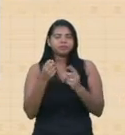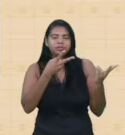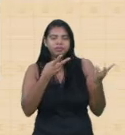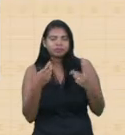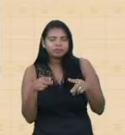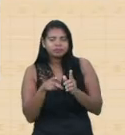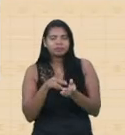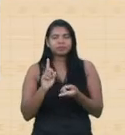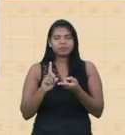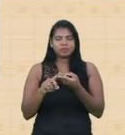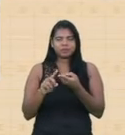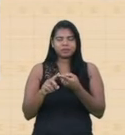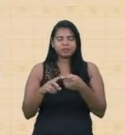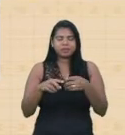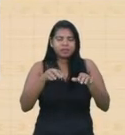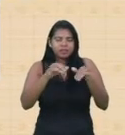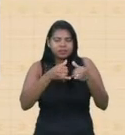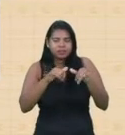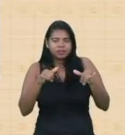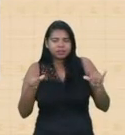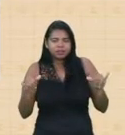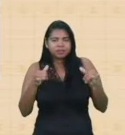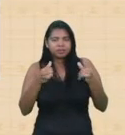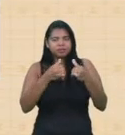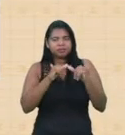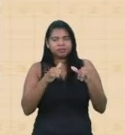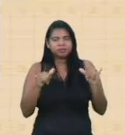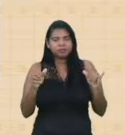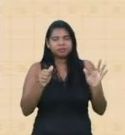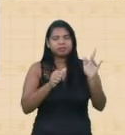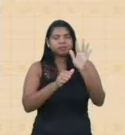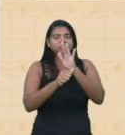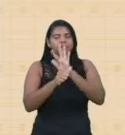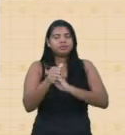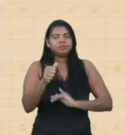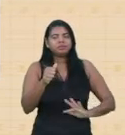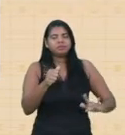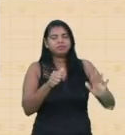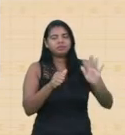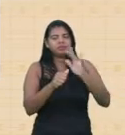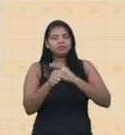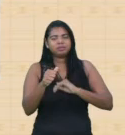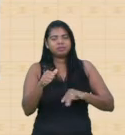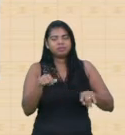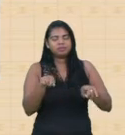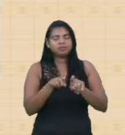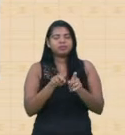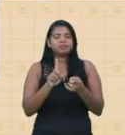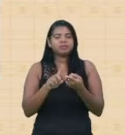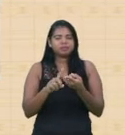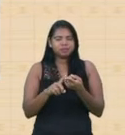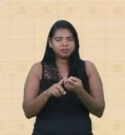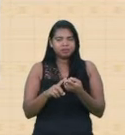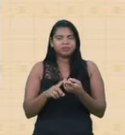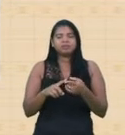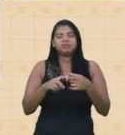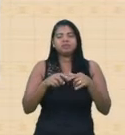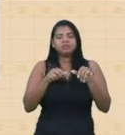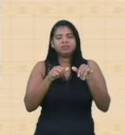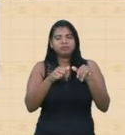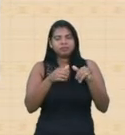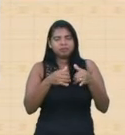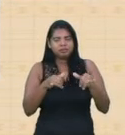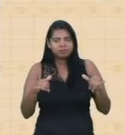que a passagem da corrente elétrica induz campo magnético, como o campo magnético irá induzir corrente